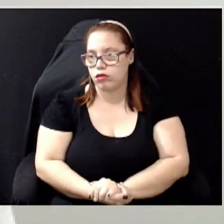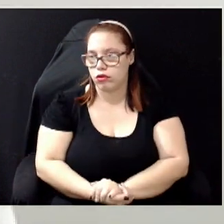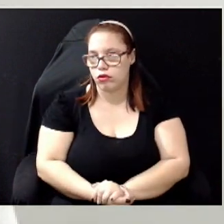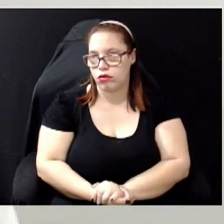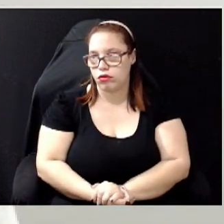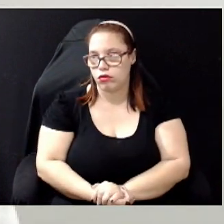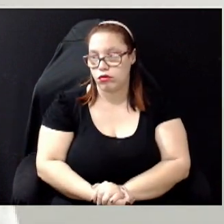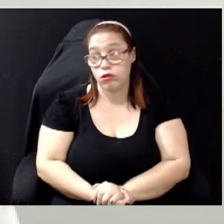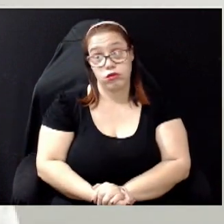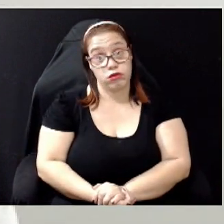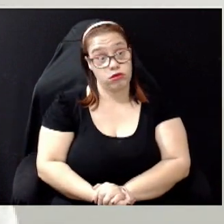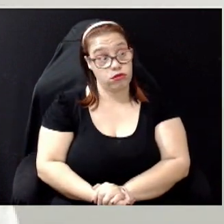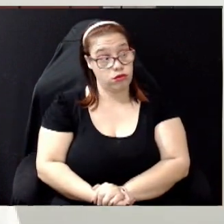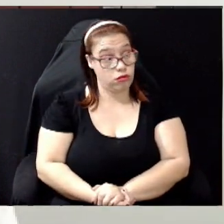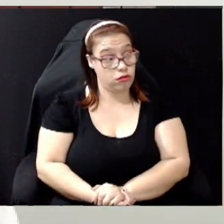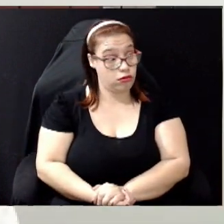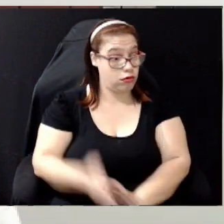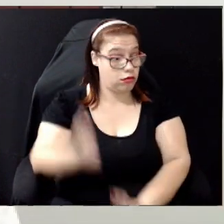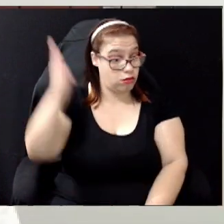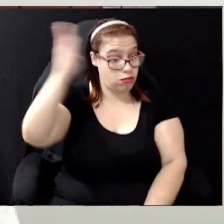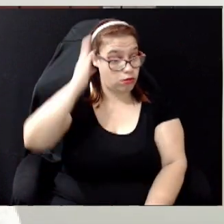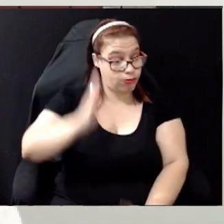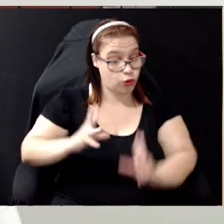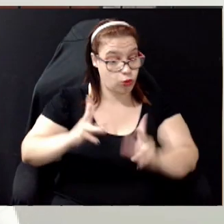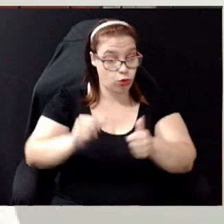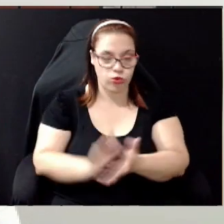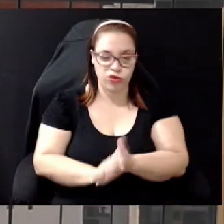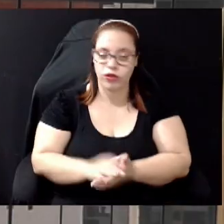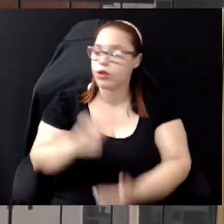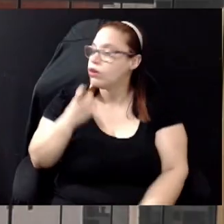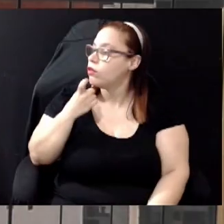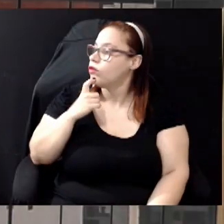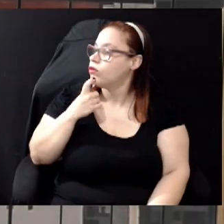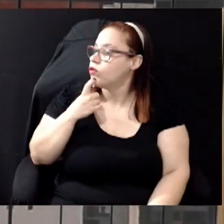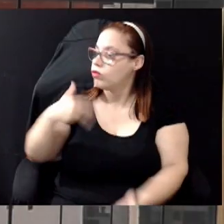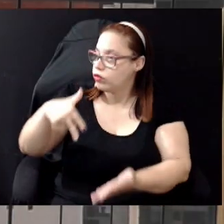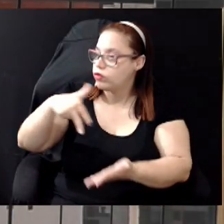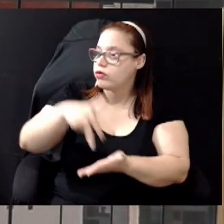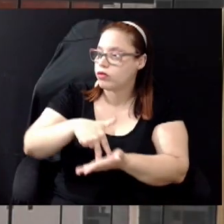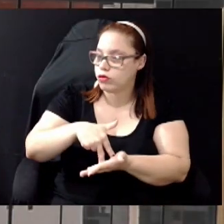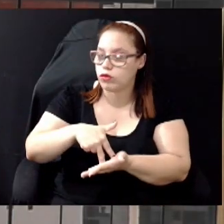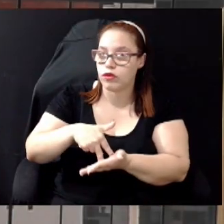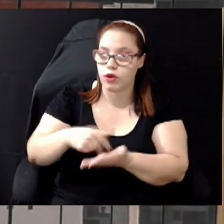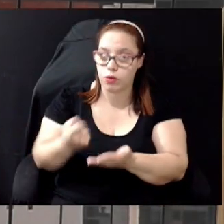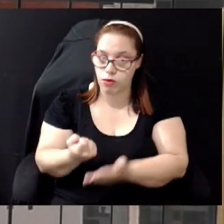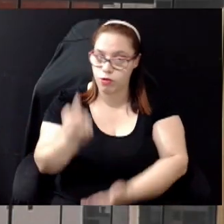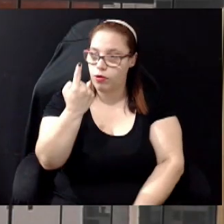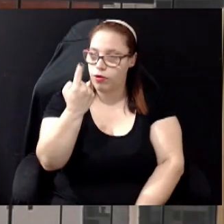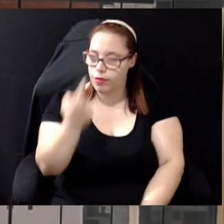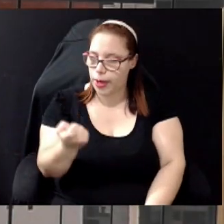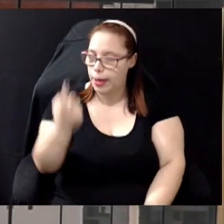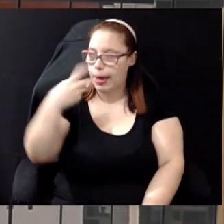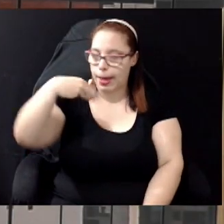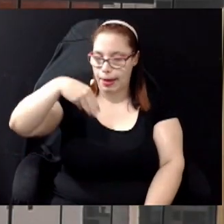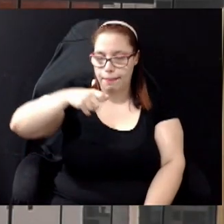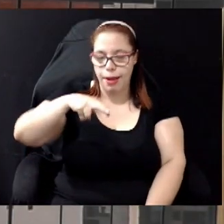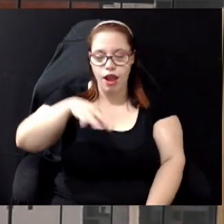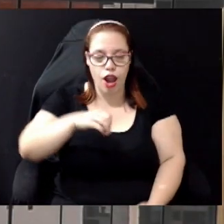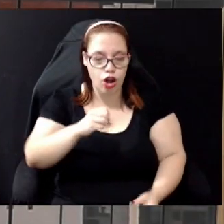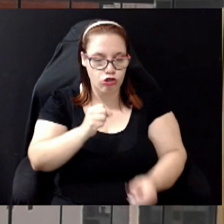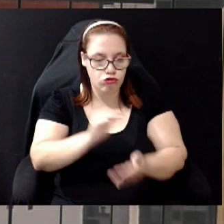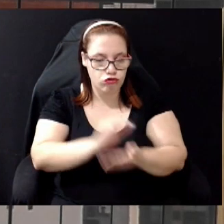vítimas para o estado e para o Brasil como um todo. E Campinas se coloca aí numa vanguarda, né, Marco? Fazendo